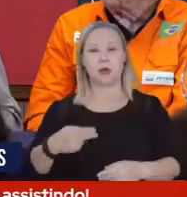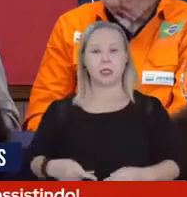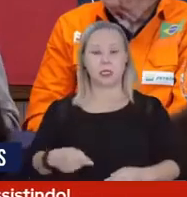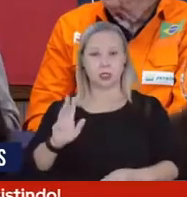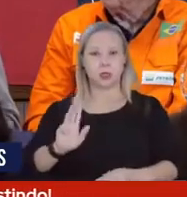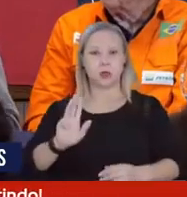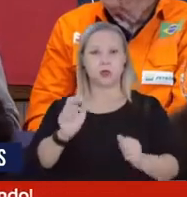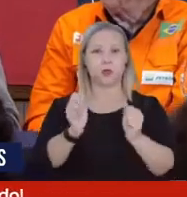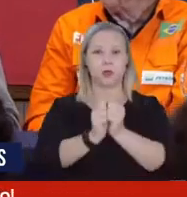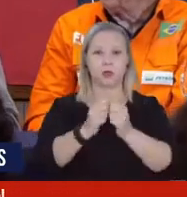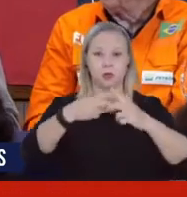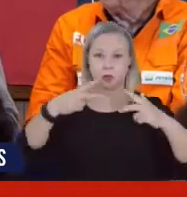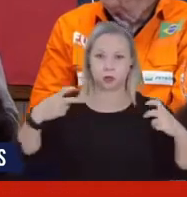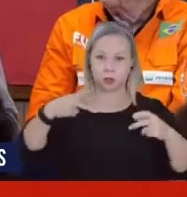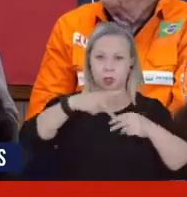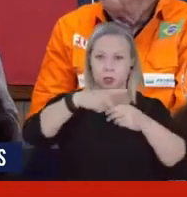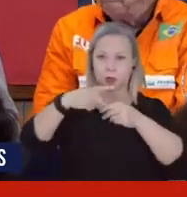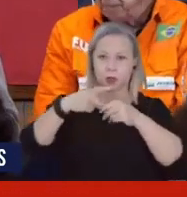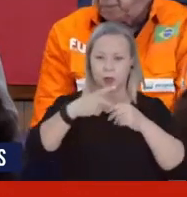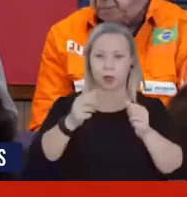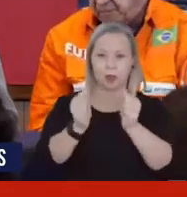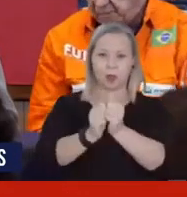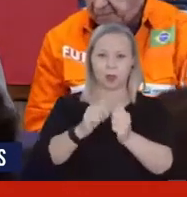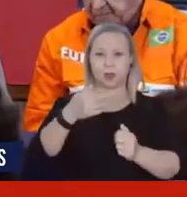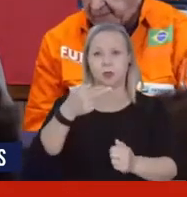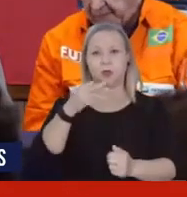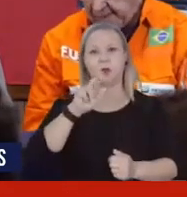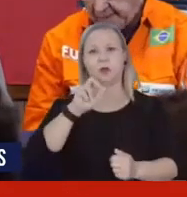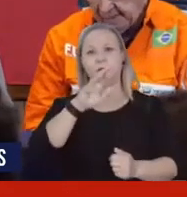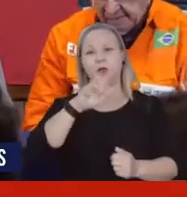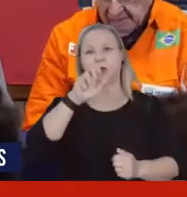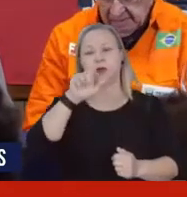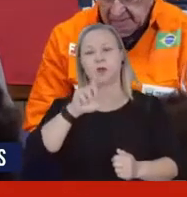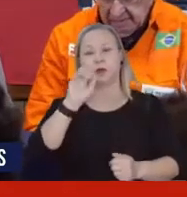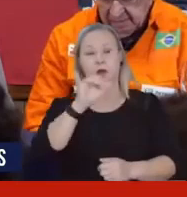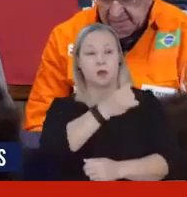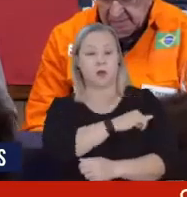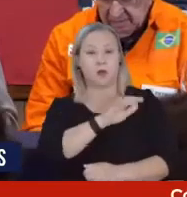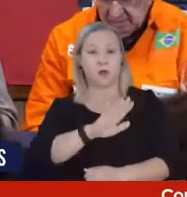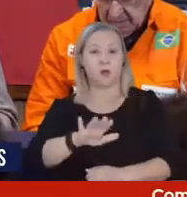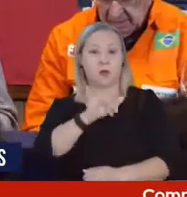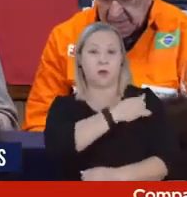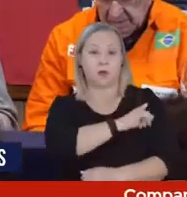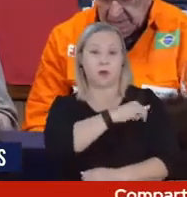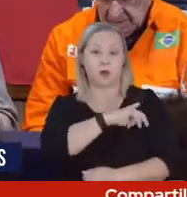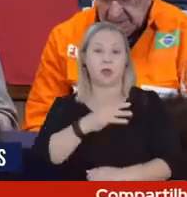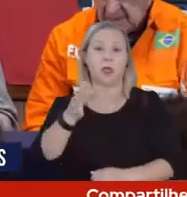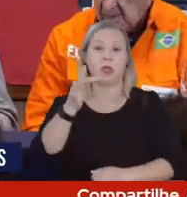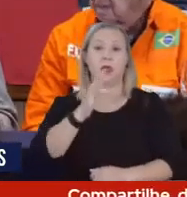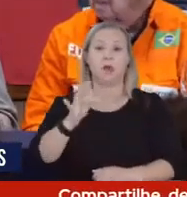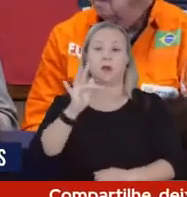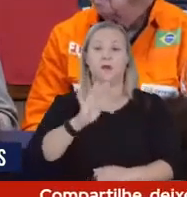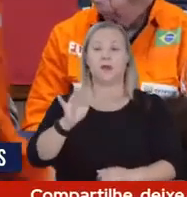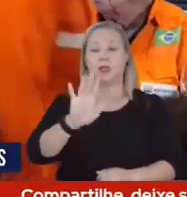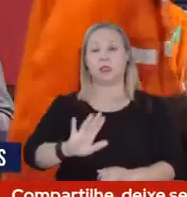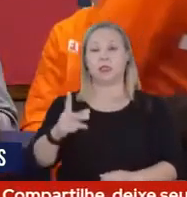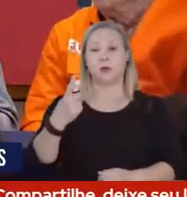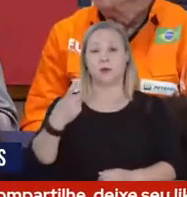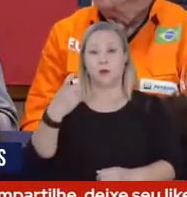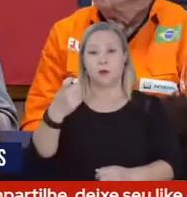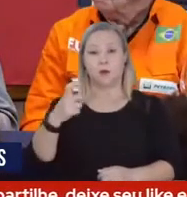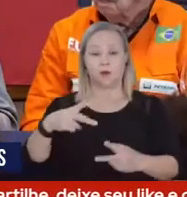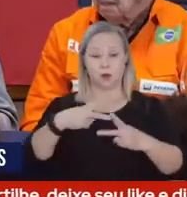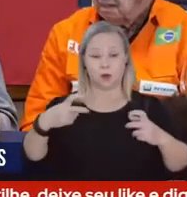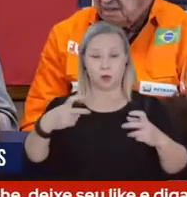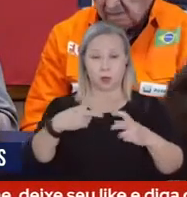com Marcelo Freixo, André Siciliano, aqui do Rio, com a Federação Única dos Petroleiros, representação dos petroleiros de todo o Brasil, também